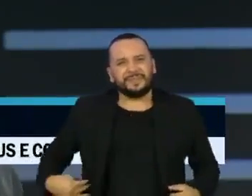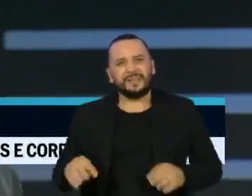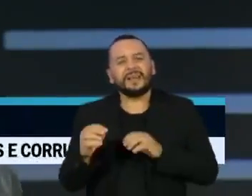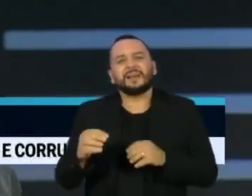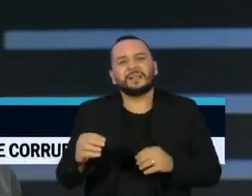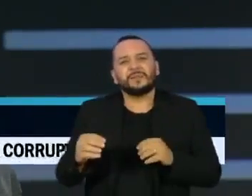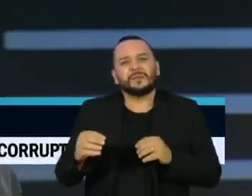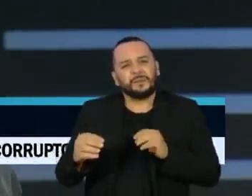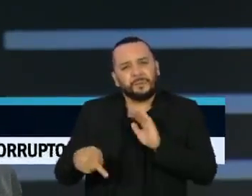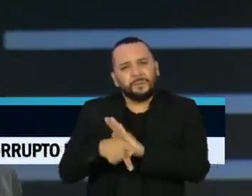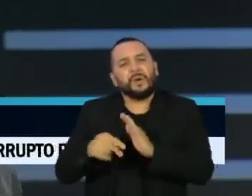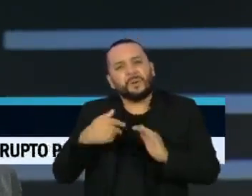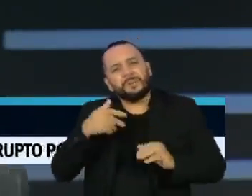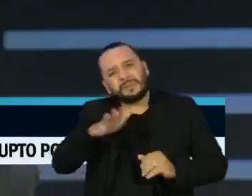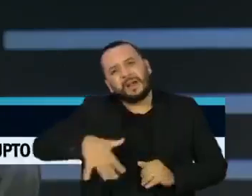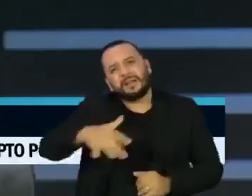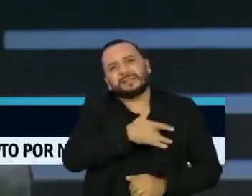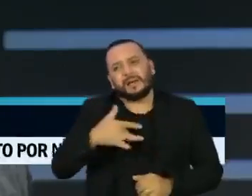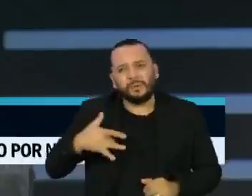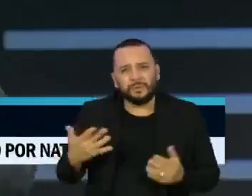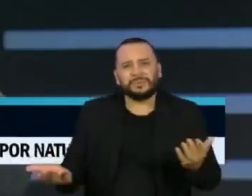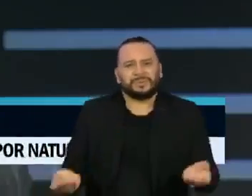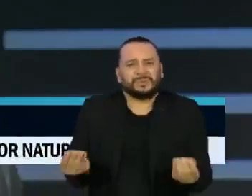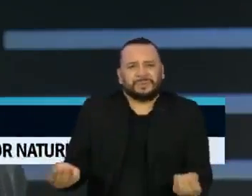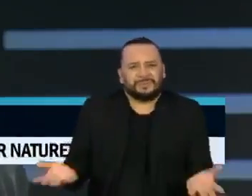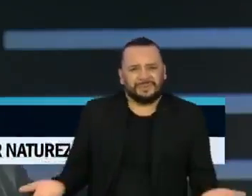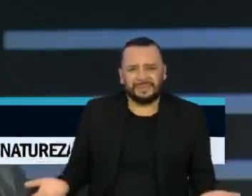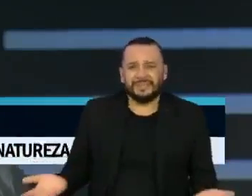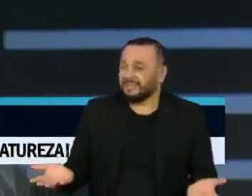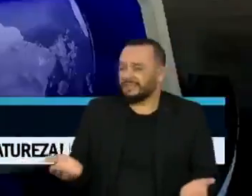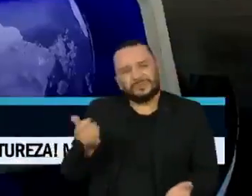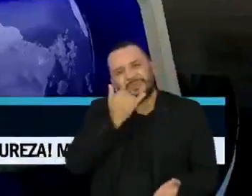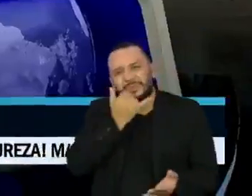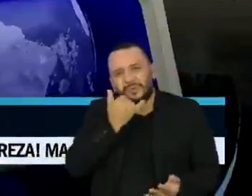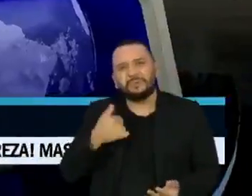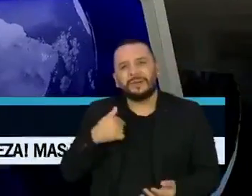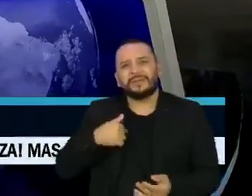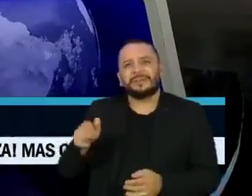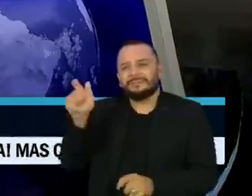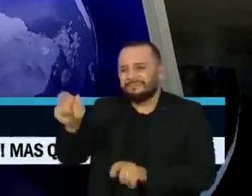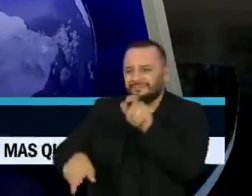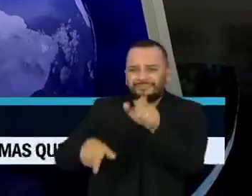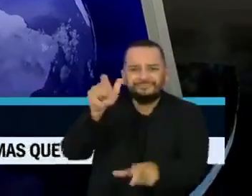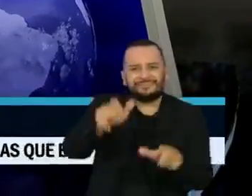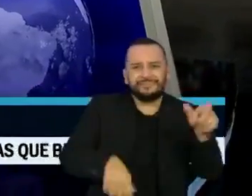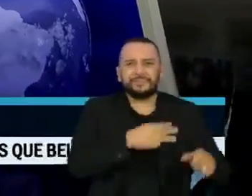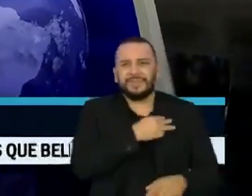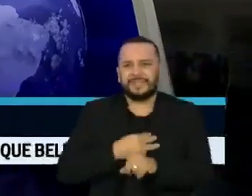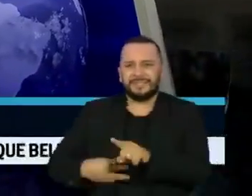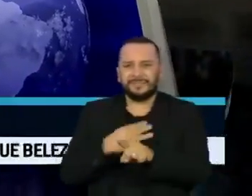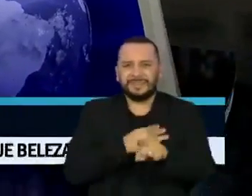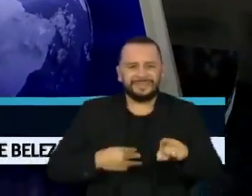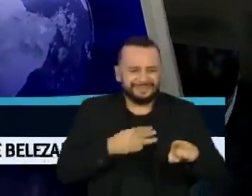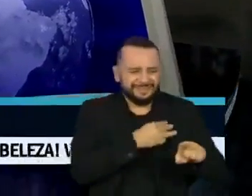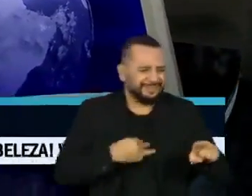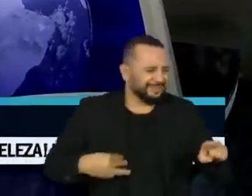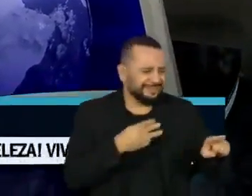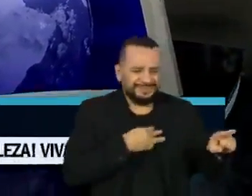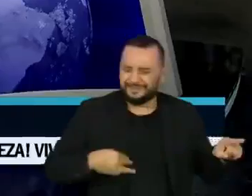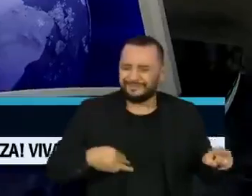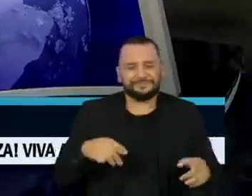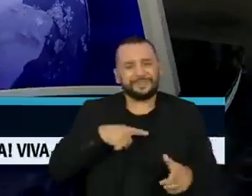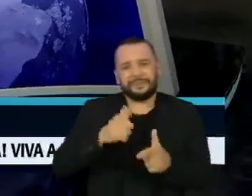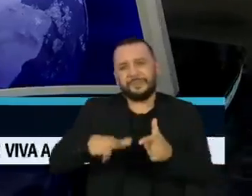tendo o Ernesto Araújo nas relações exteriores. Em suma, com esse governo, o país está à deriva e está vivendo o pior